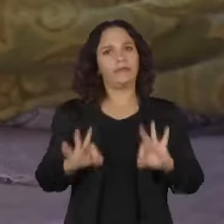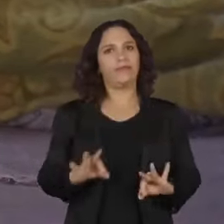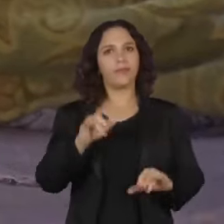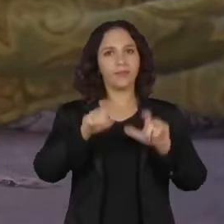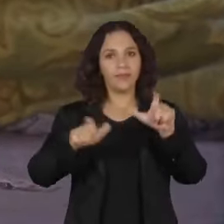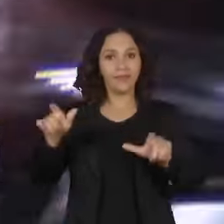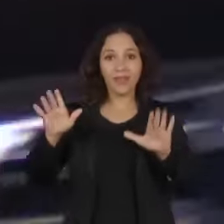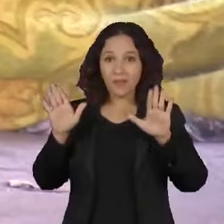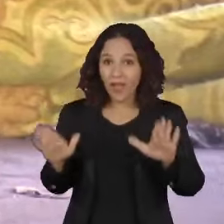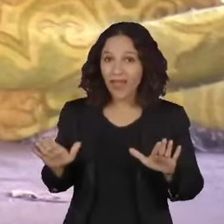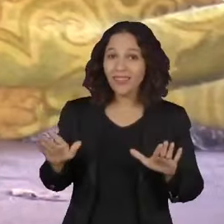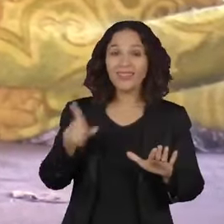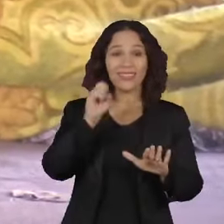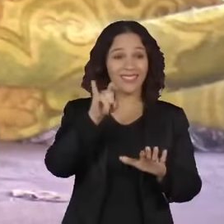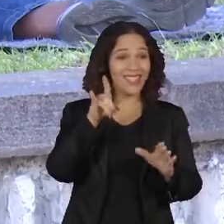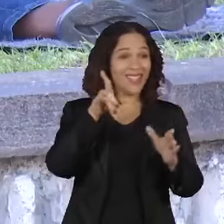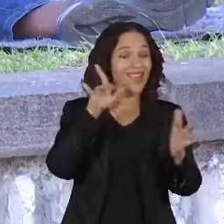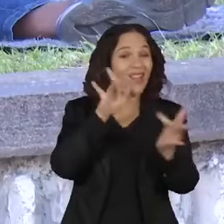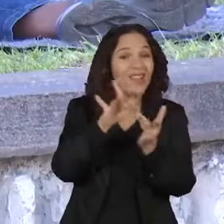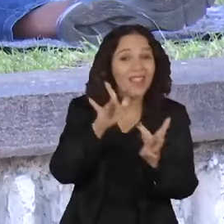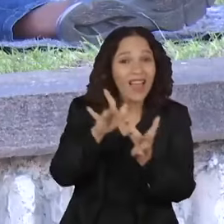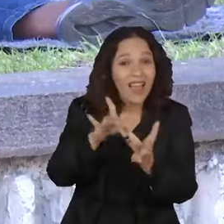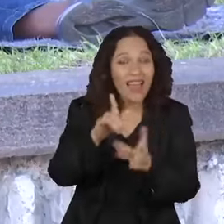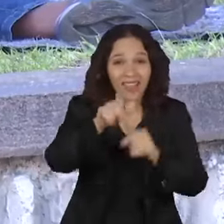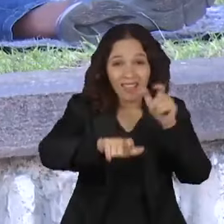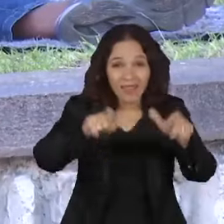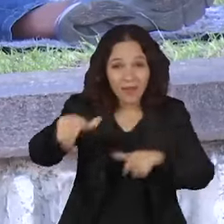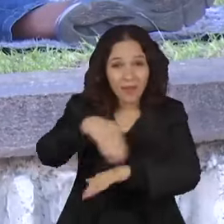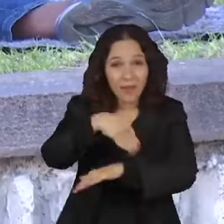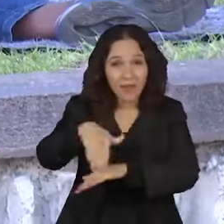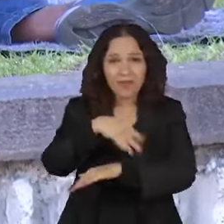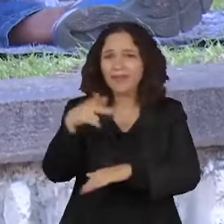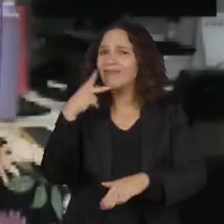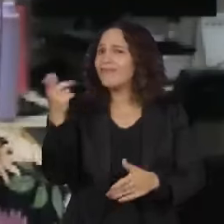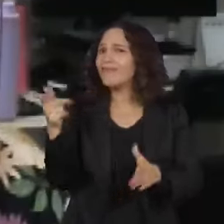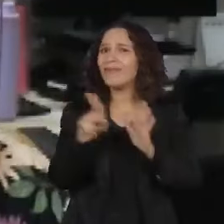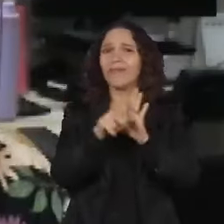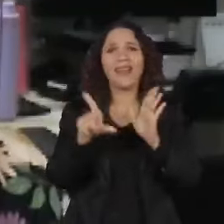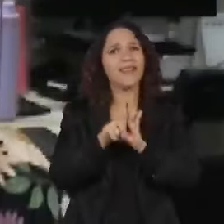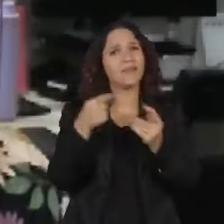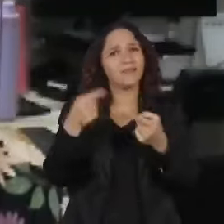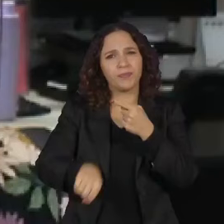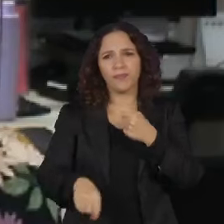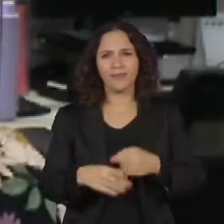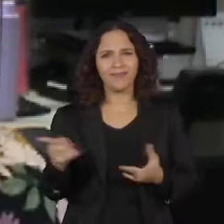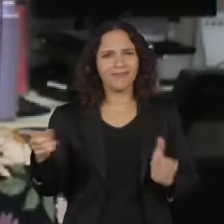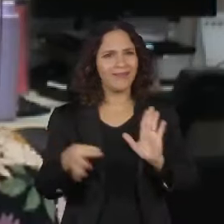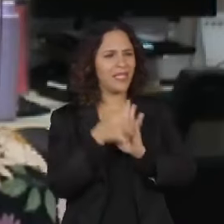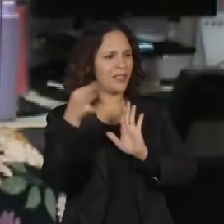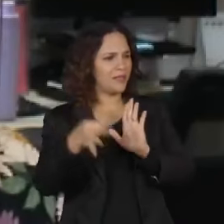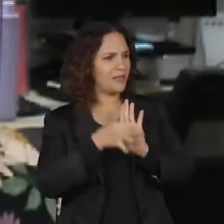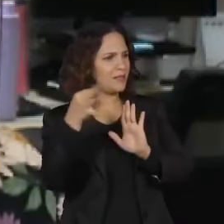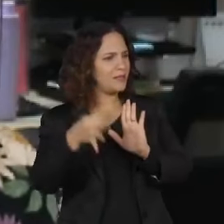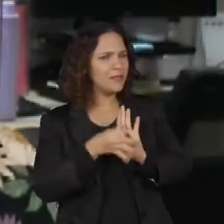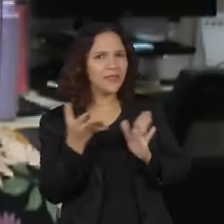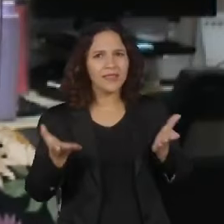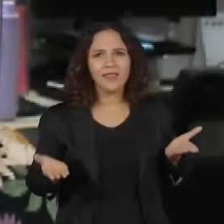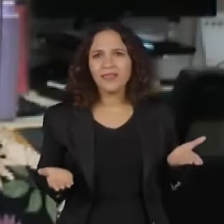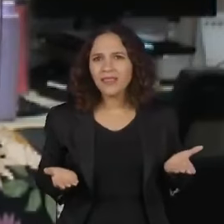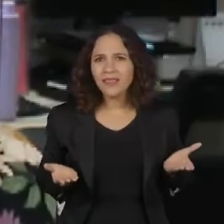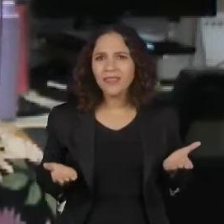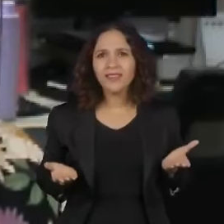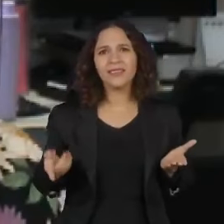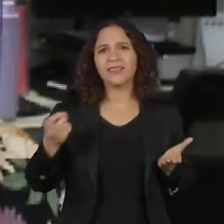mas para quem lida com a população vulnerável o projeto de lei não tem sentido algum esses argumentos eles são